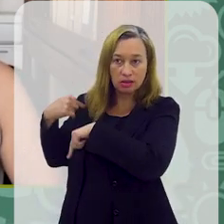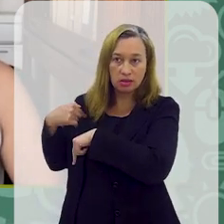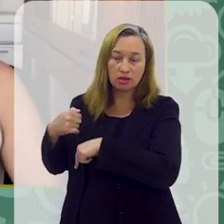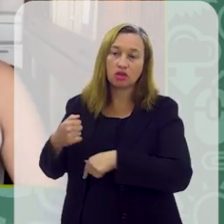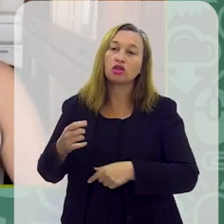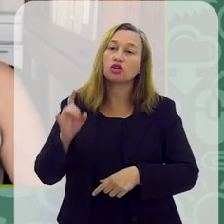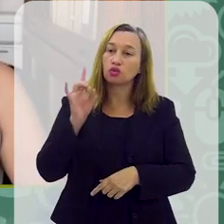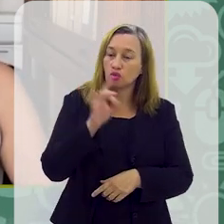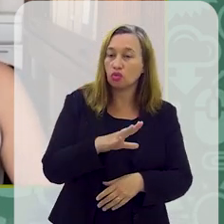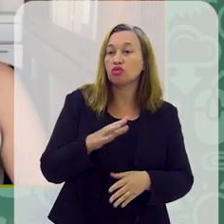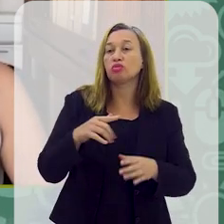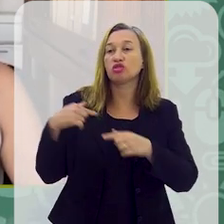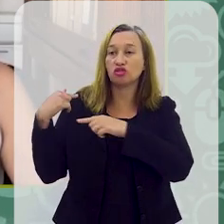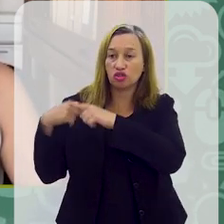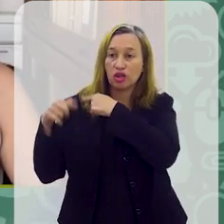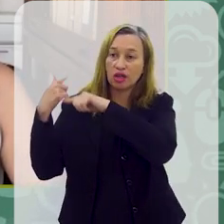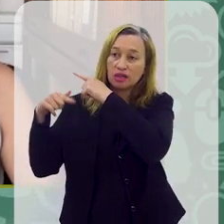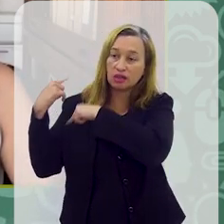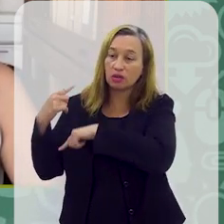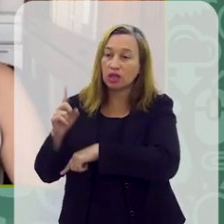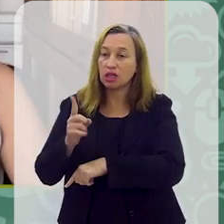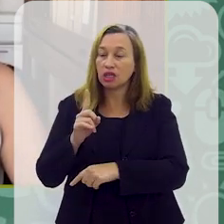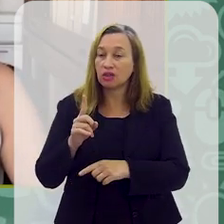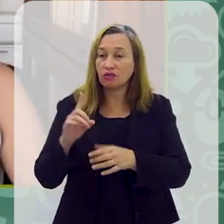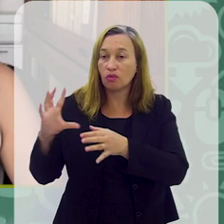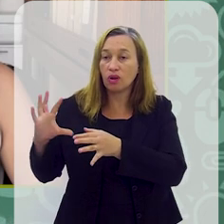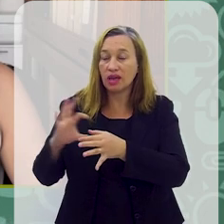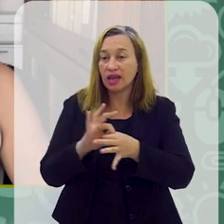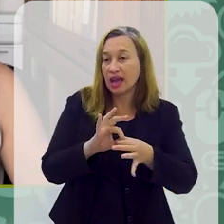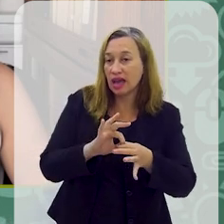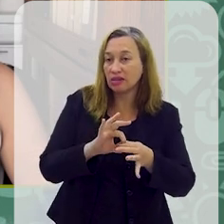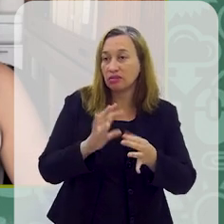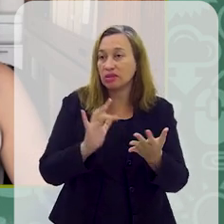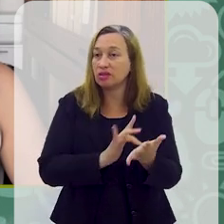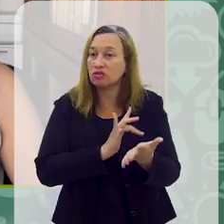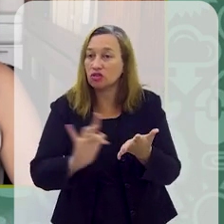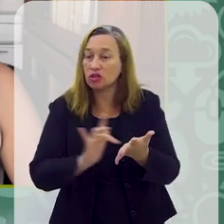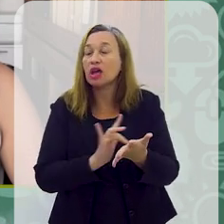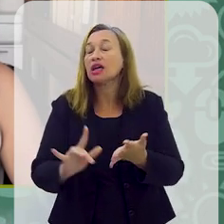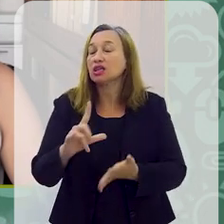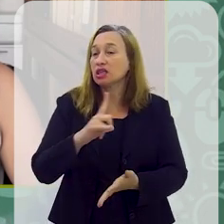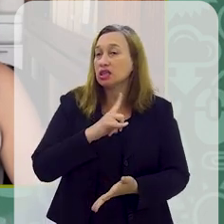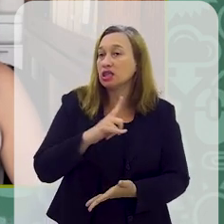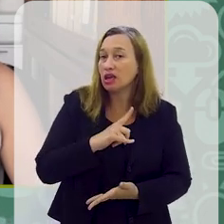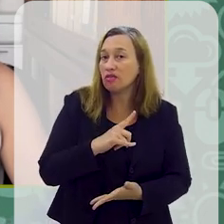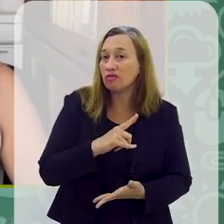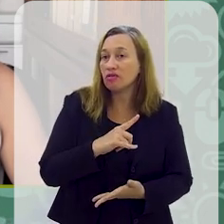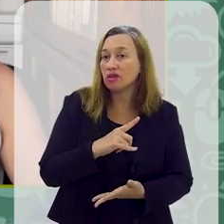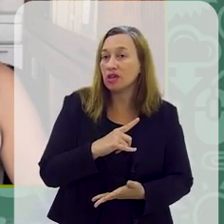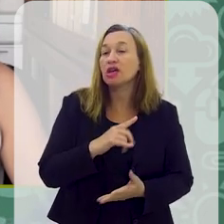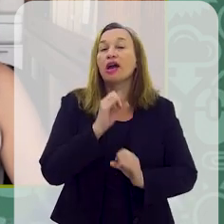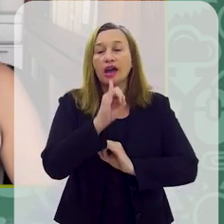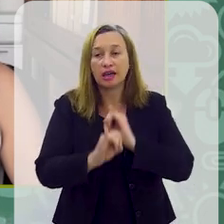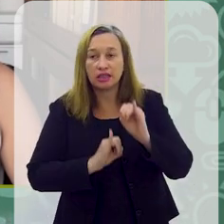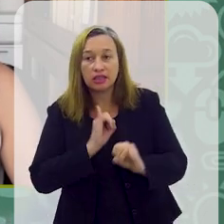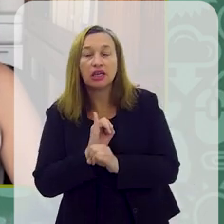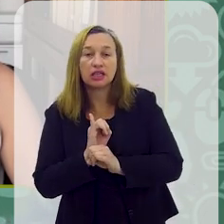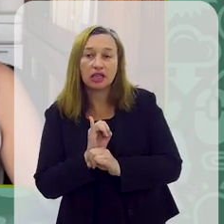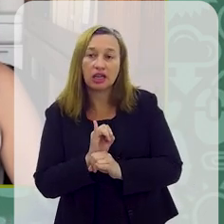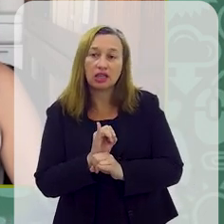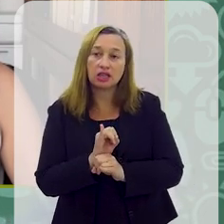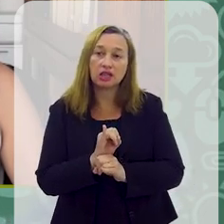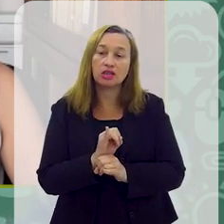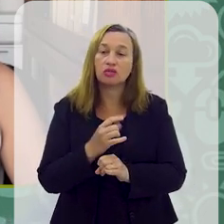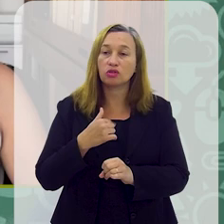geração, provavelmente da última geração que não ficou totalmente online. A gente teve, né? A gente teve a